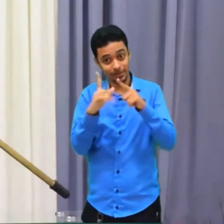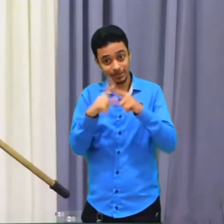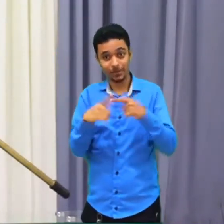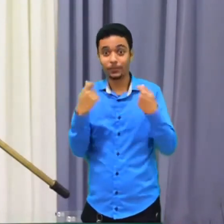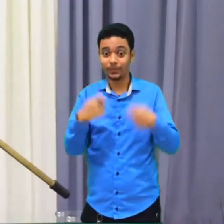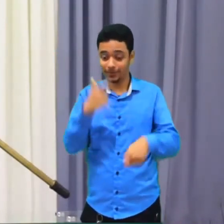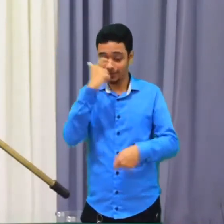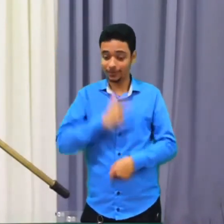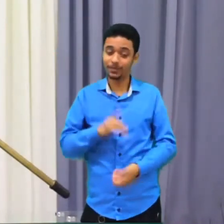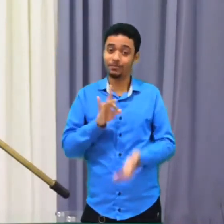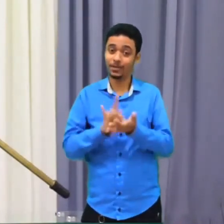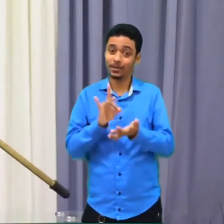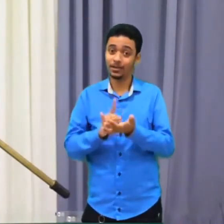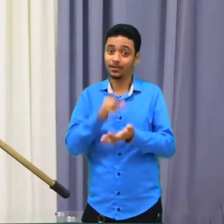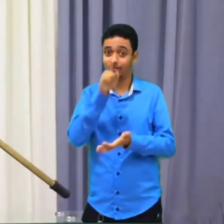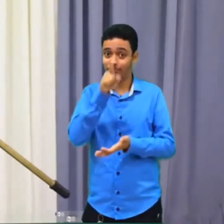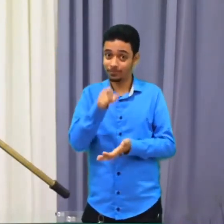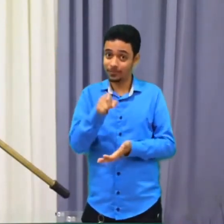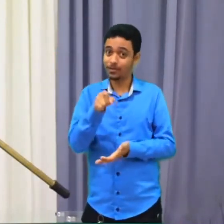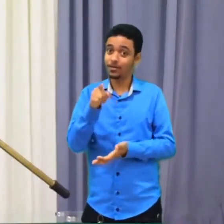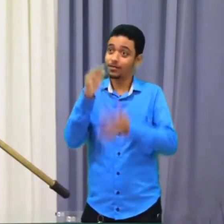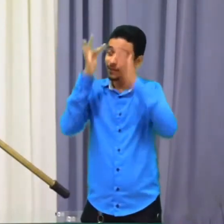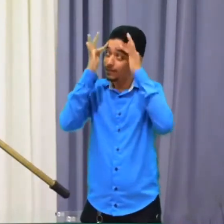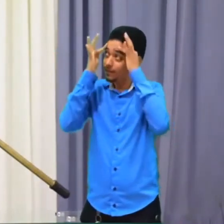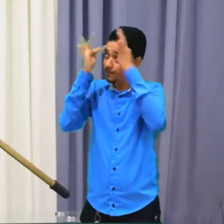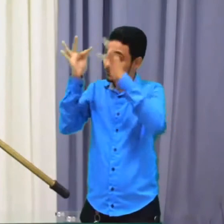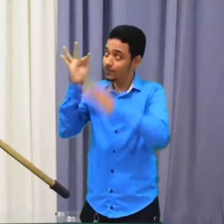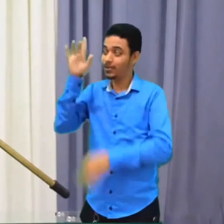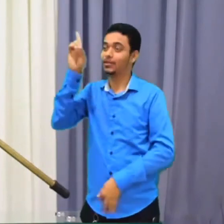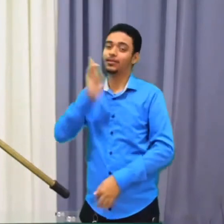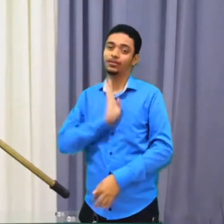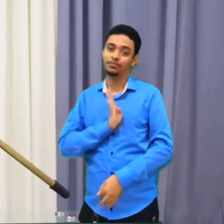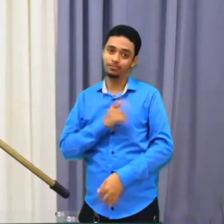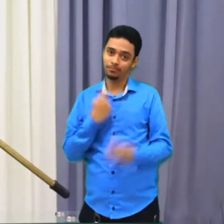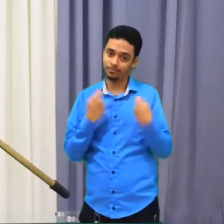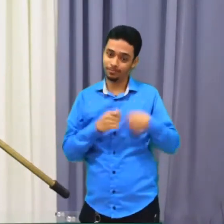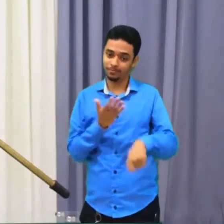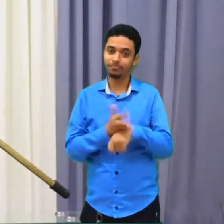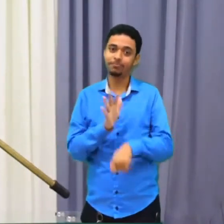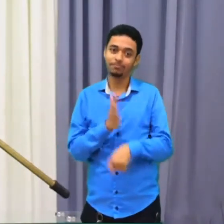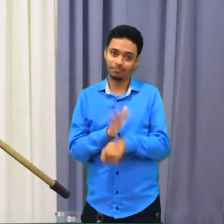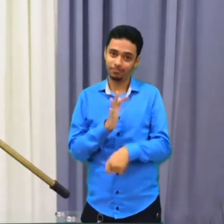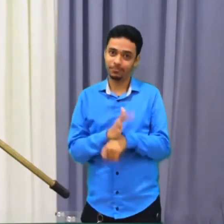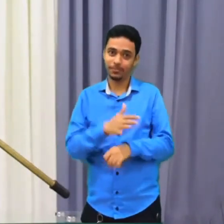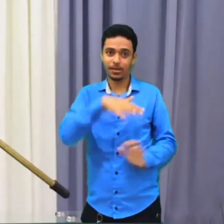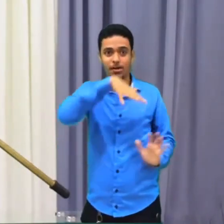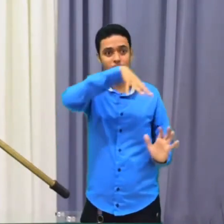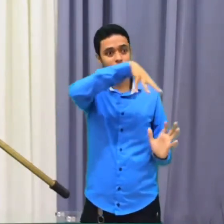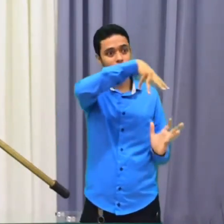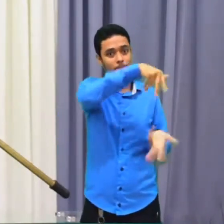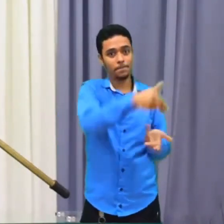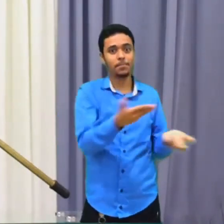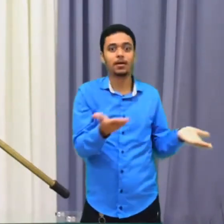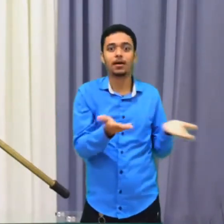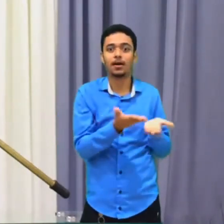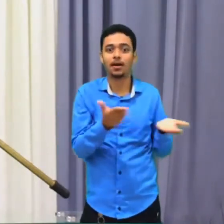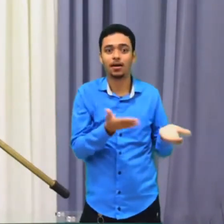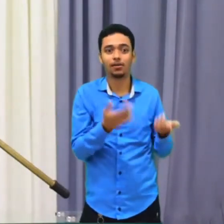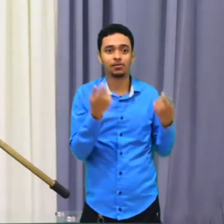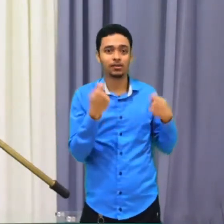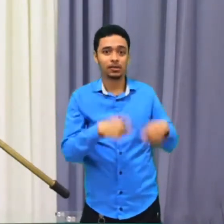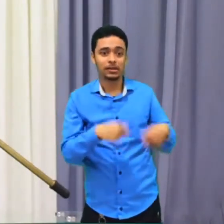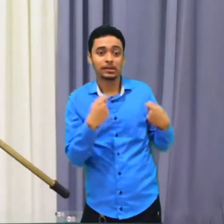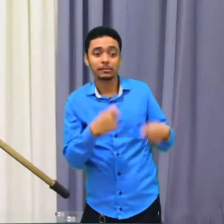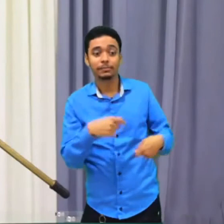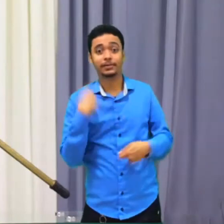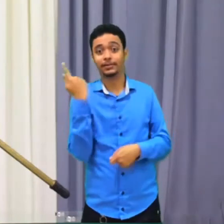o ser fiel a Ele de todo o seu coração. Façamos isto, igreja. O mundo está agora mesmo precisando